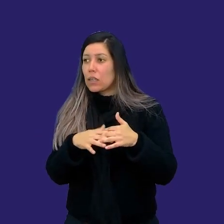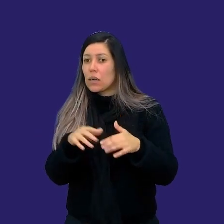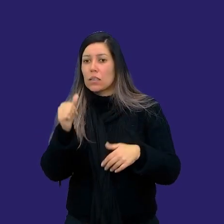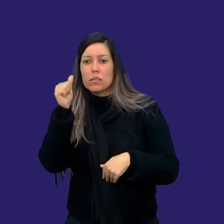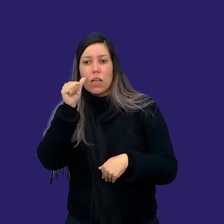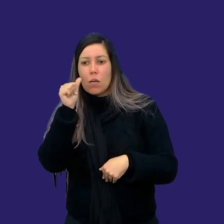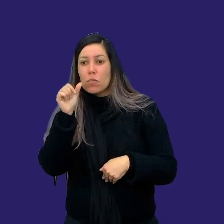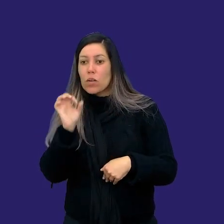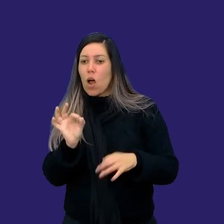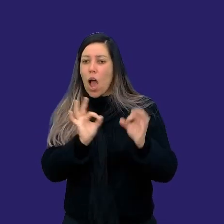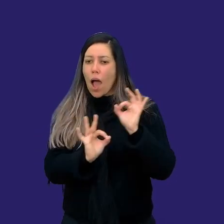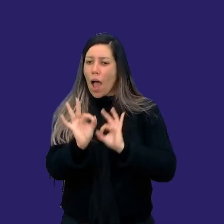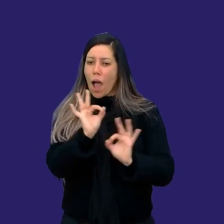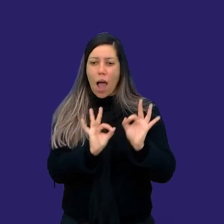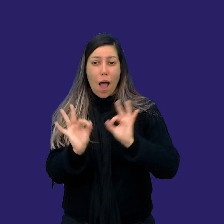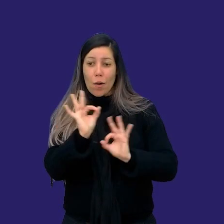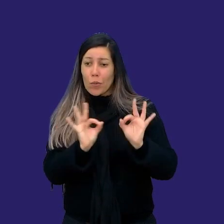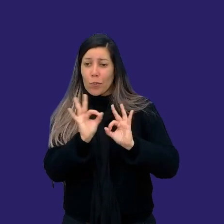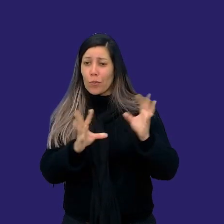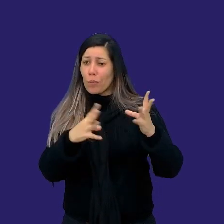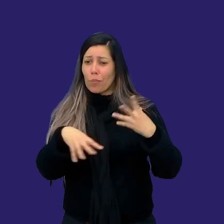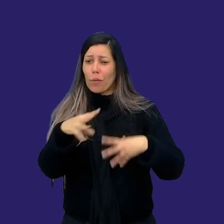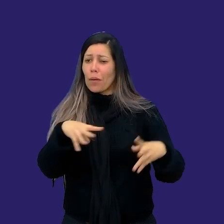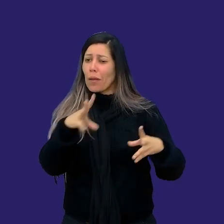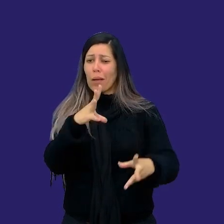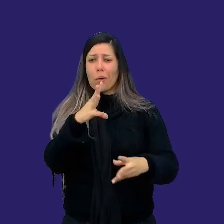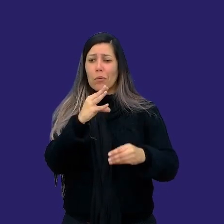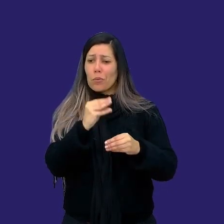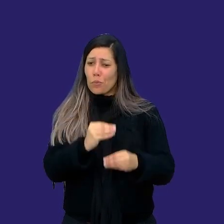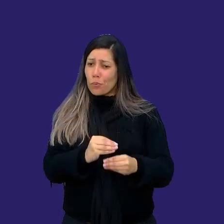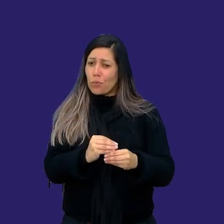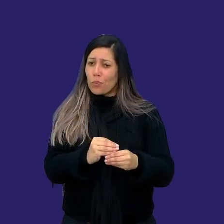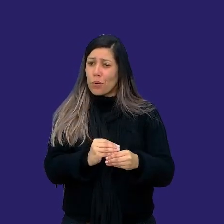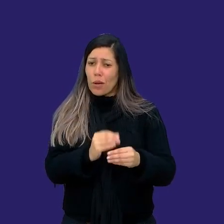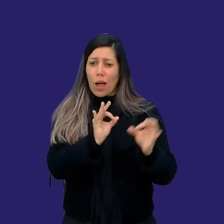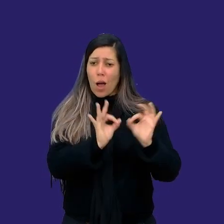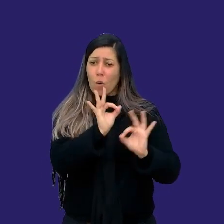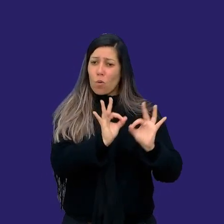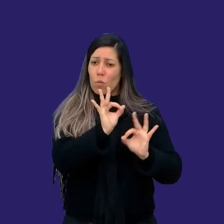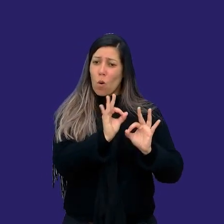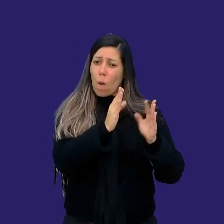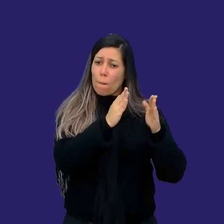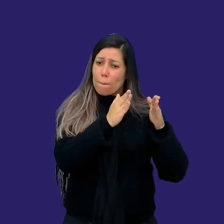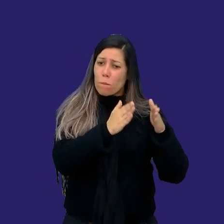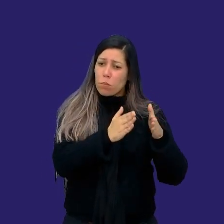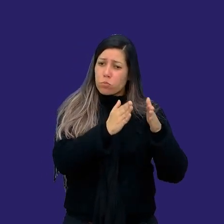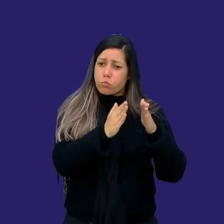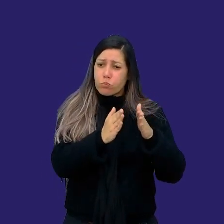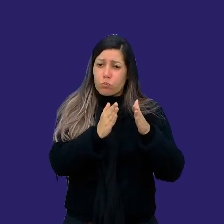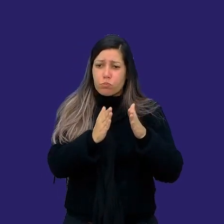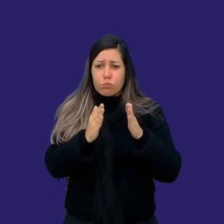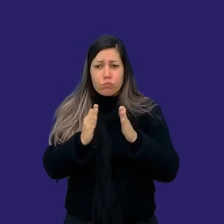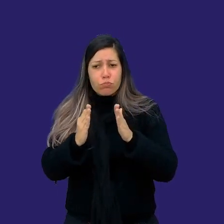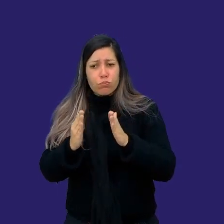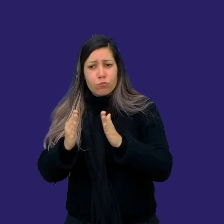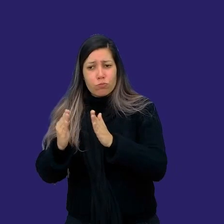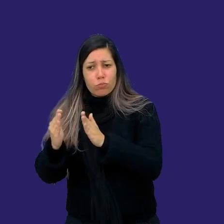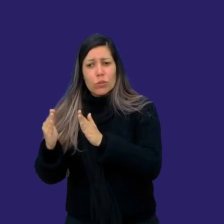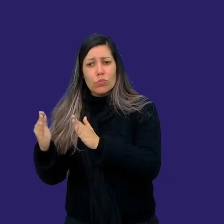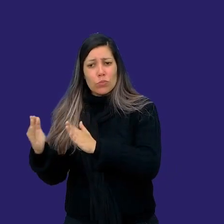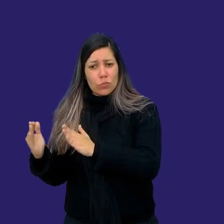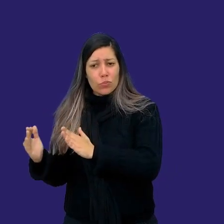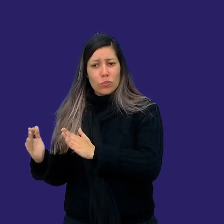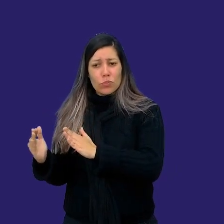esse emaranhado de coisas que ocorrem, eu acho que eu já dei dicas aqui do que eu quero dizer. Que nada, que nenhum